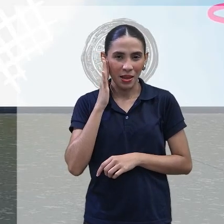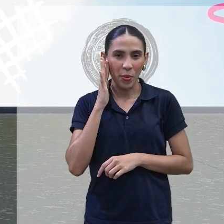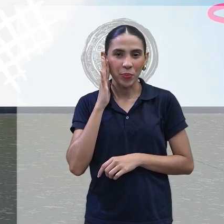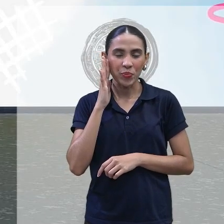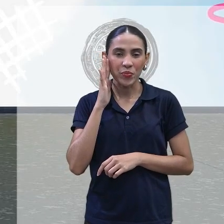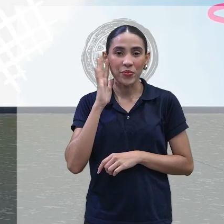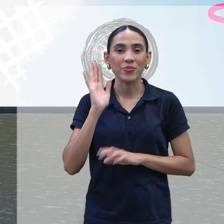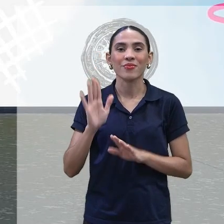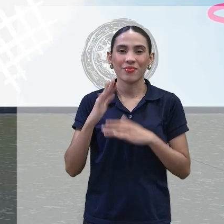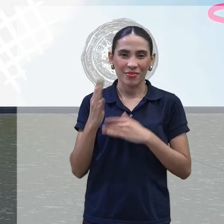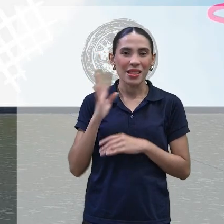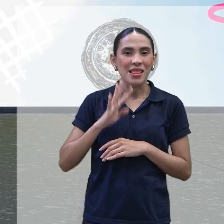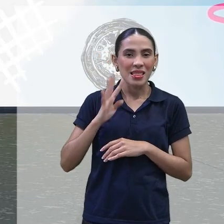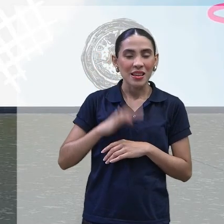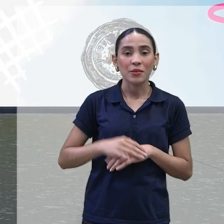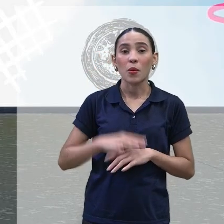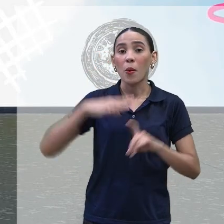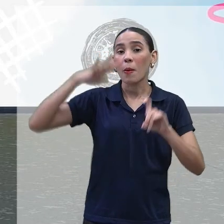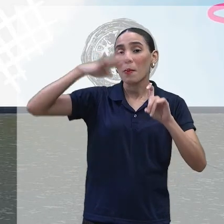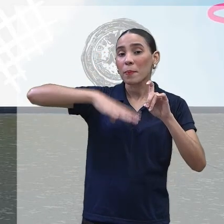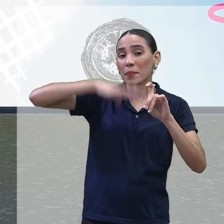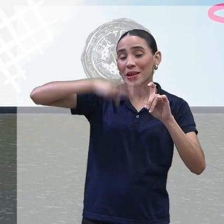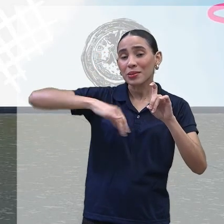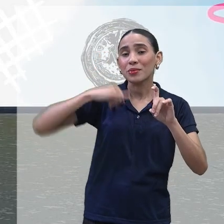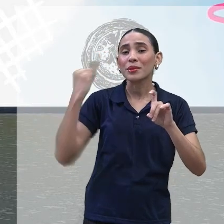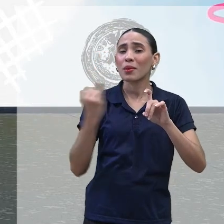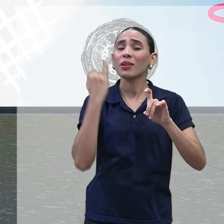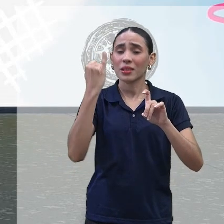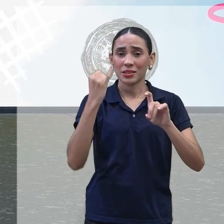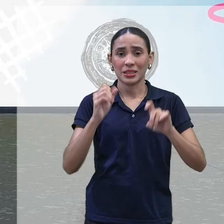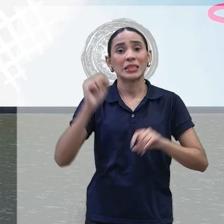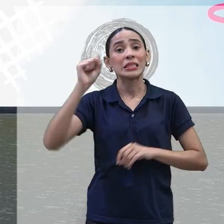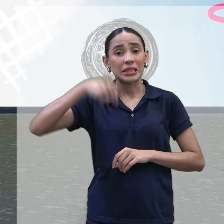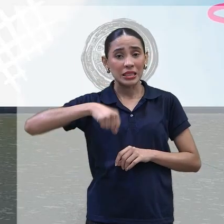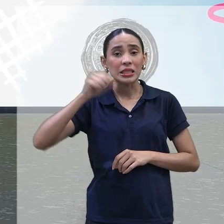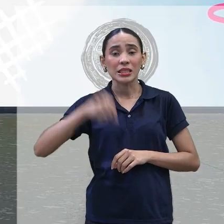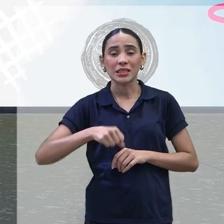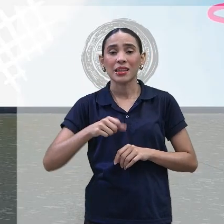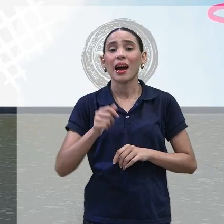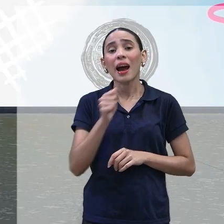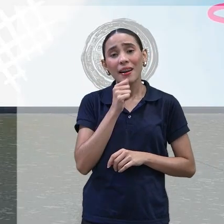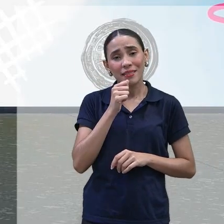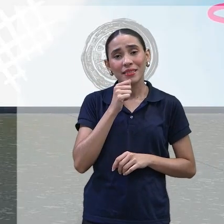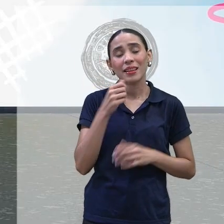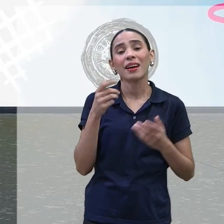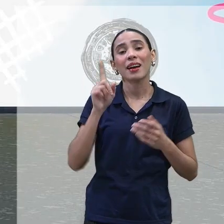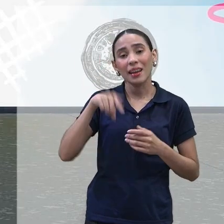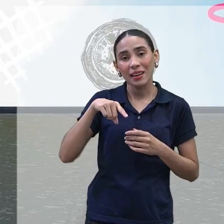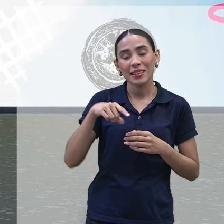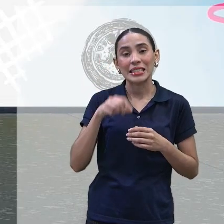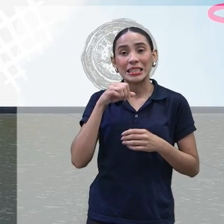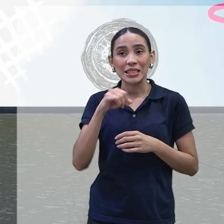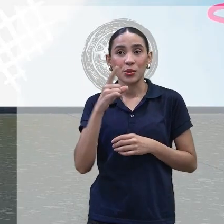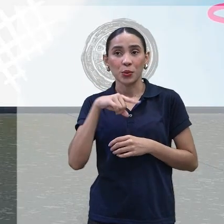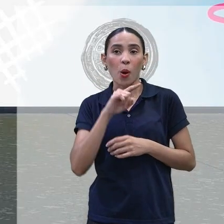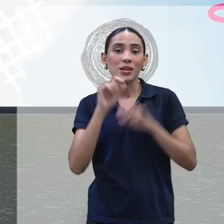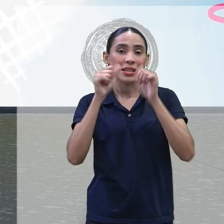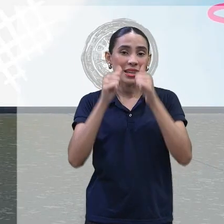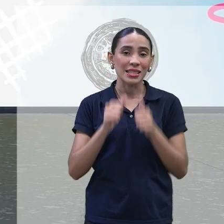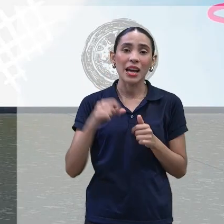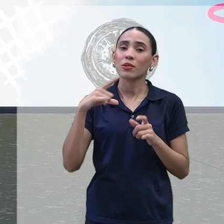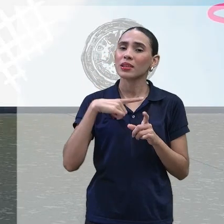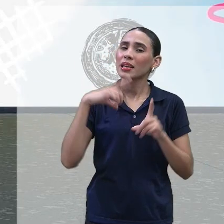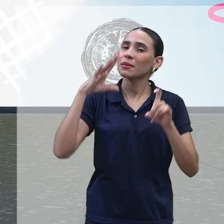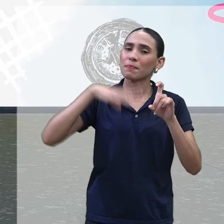aí? Olha só como é legal. O mito foi importante? Foi. E ainda é. Se nós analisarmos, existem muitos